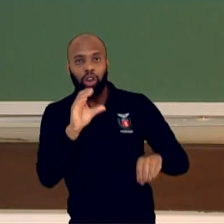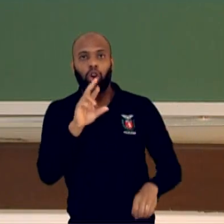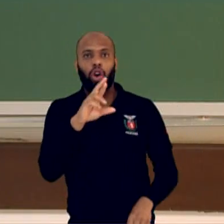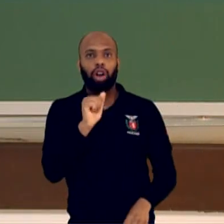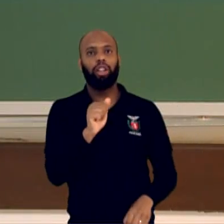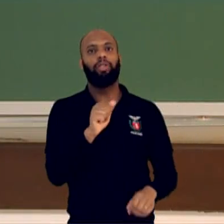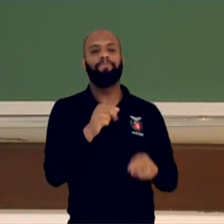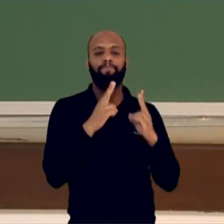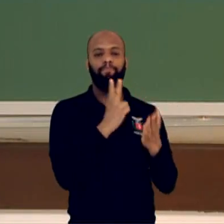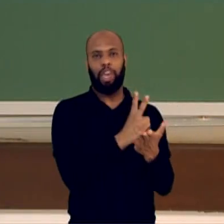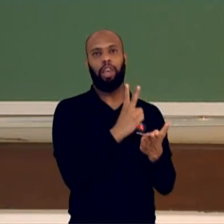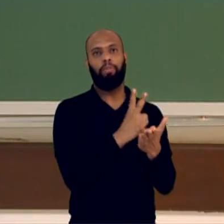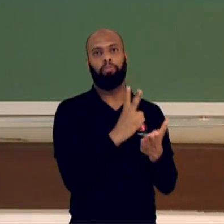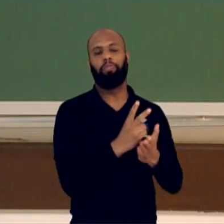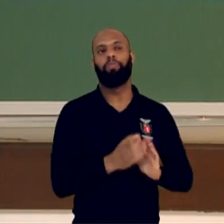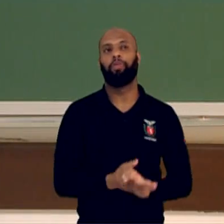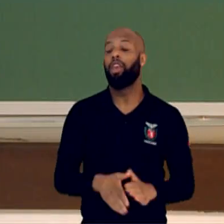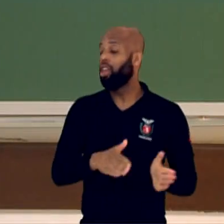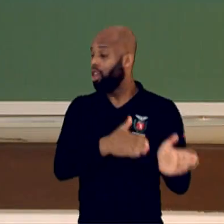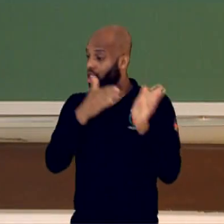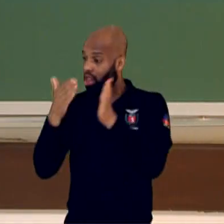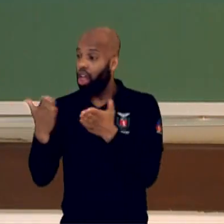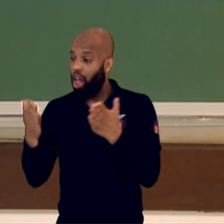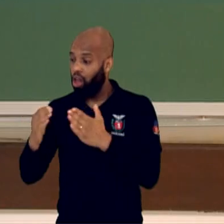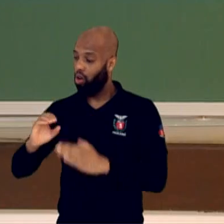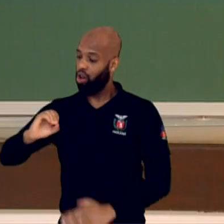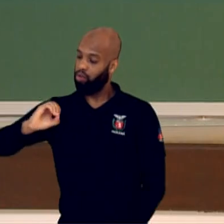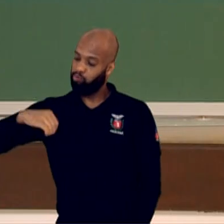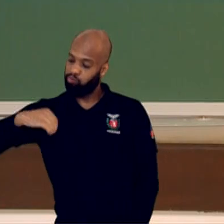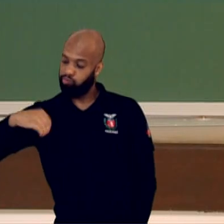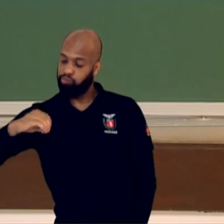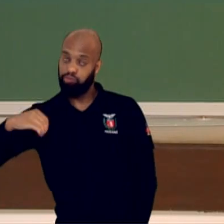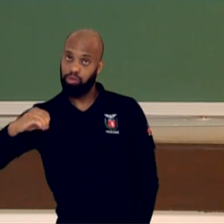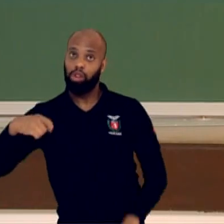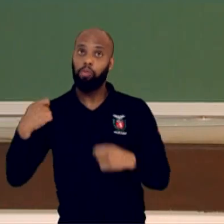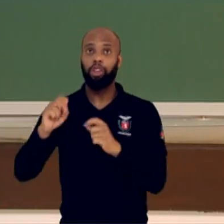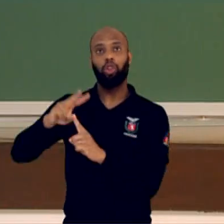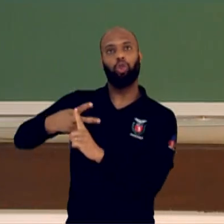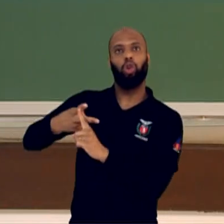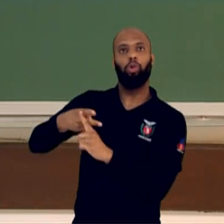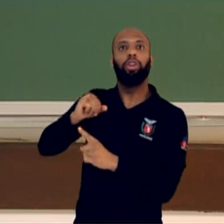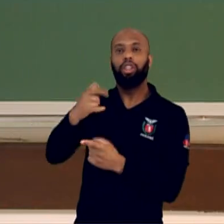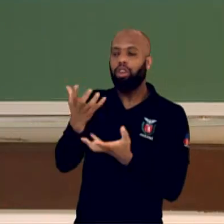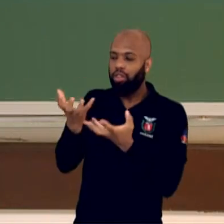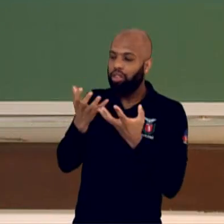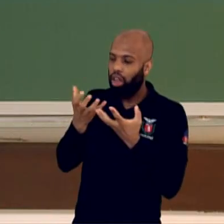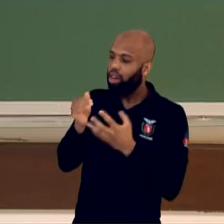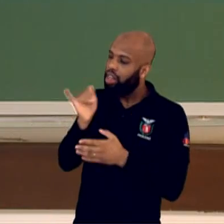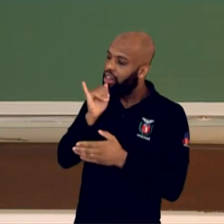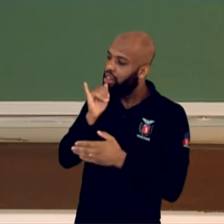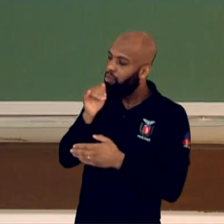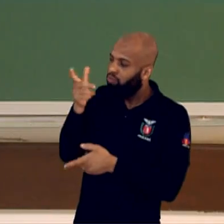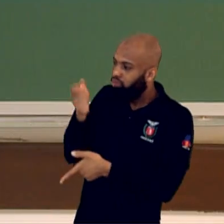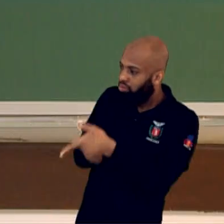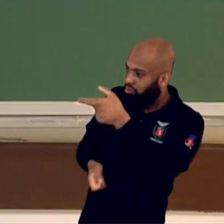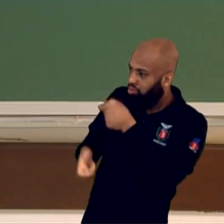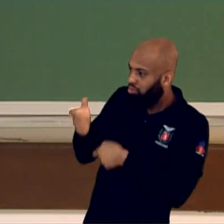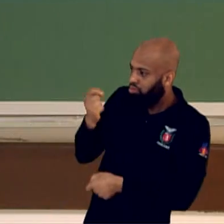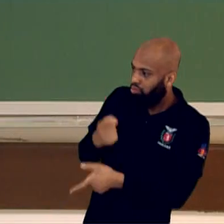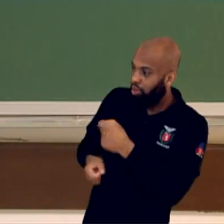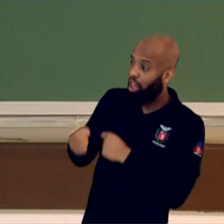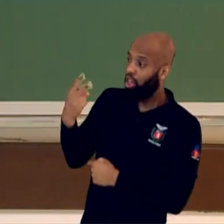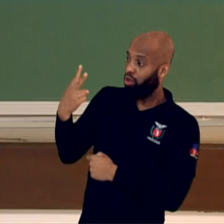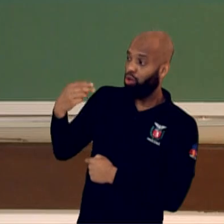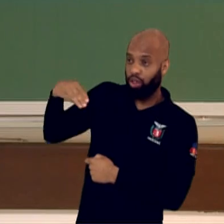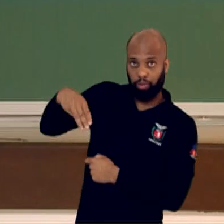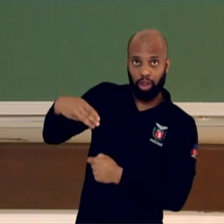tá? Já o tipo de polia móvel, eu preciso do dobro. Então, se eu quero elevar a 2 metros, eu preciso de 4 metros de